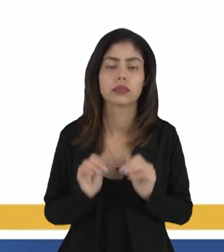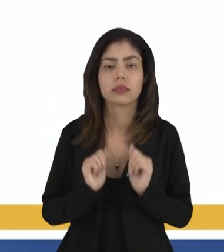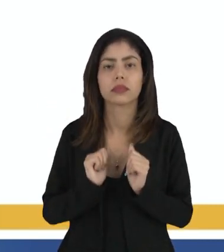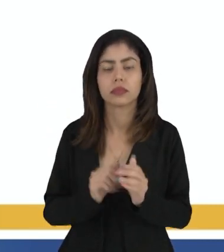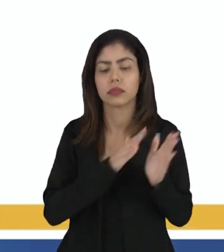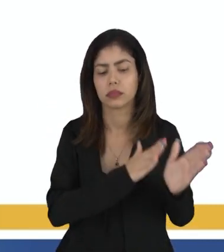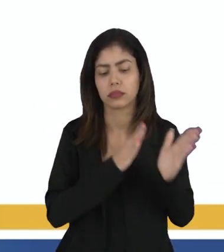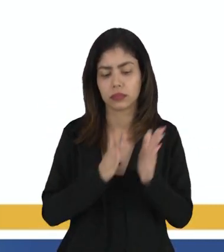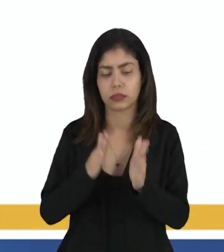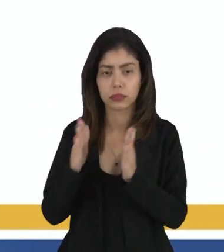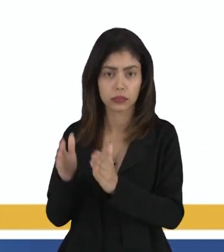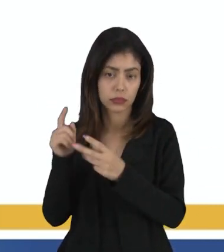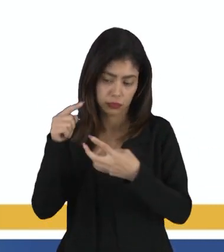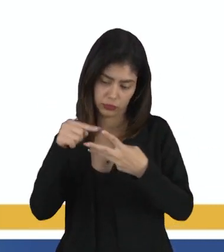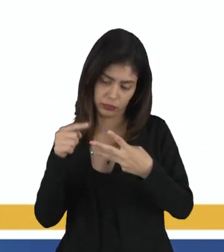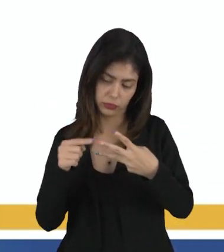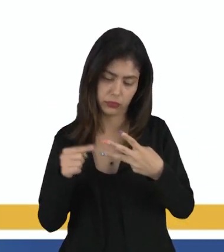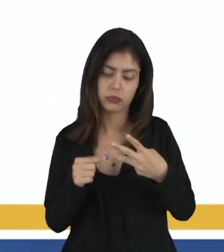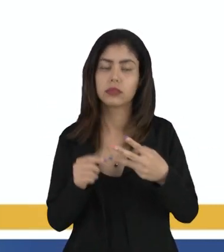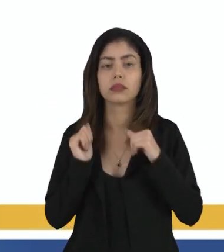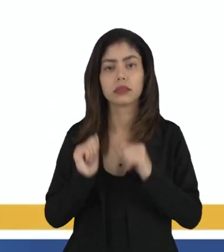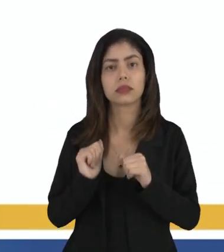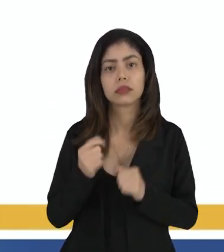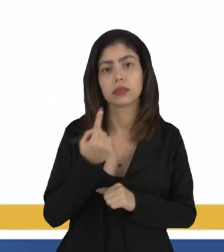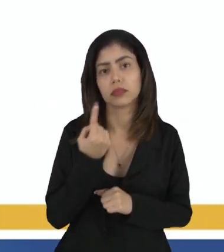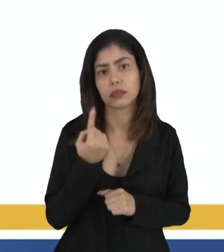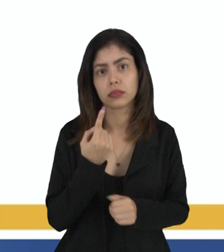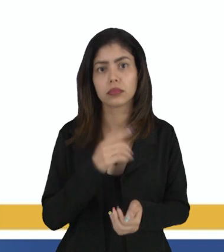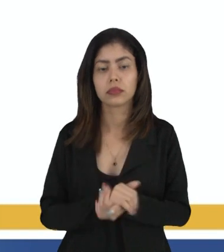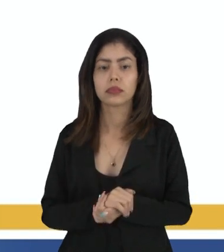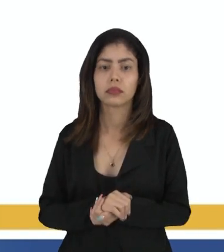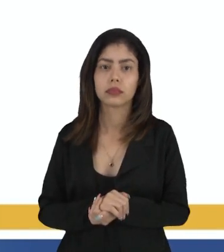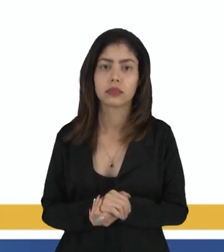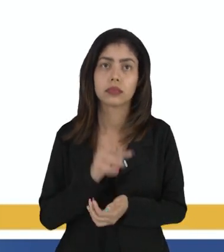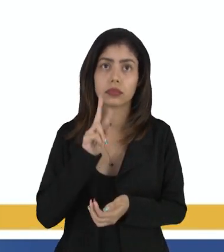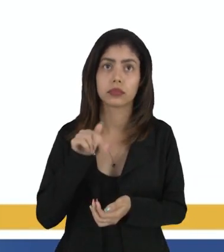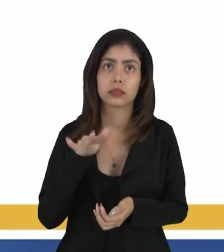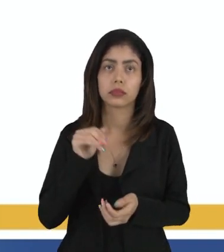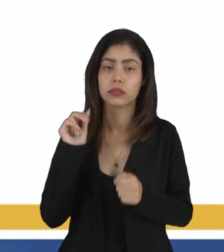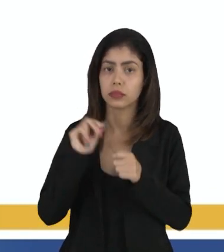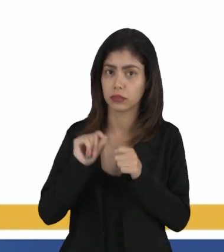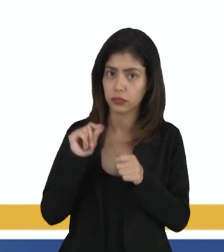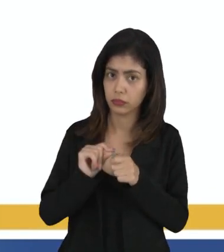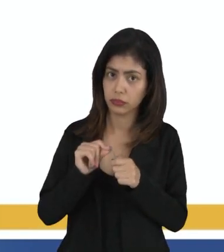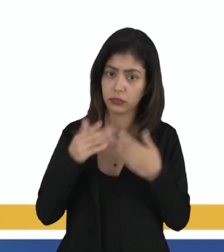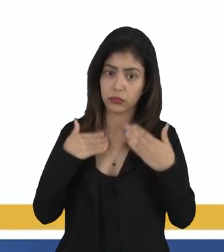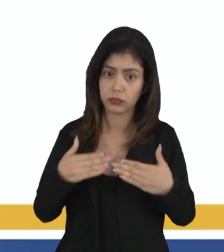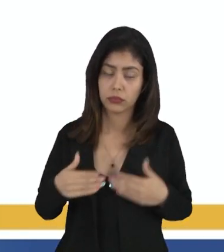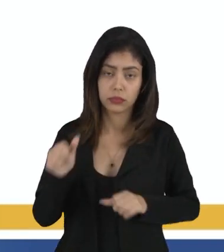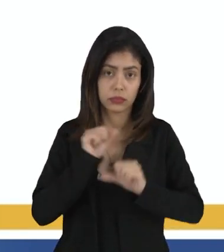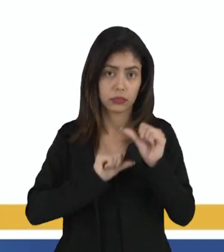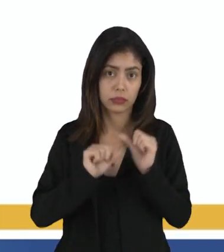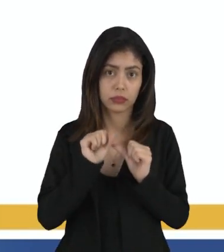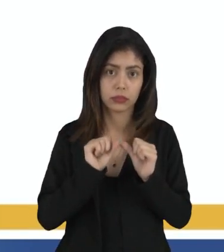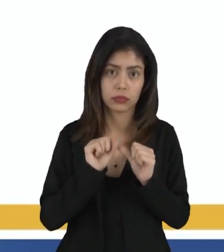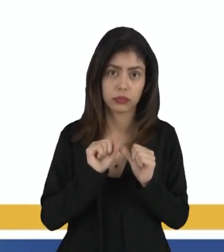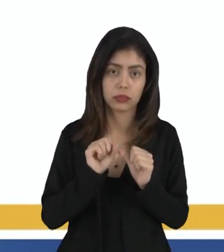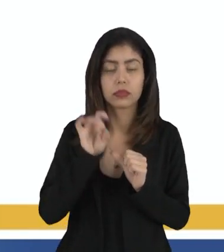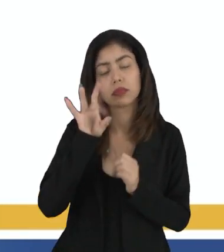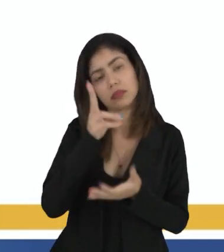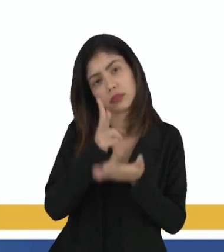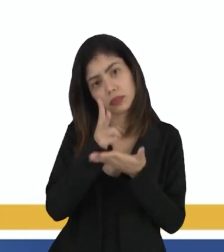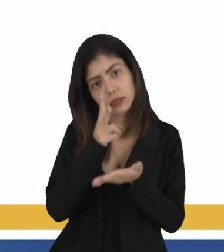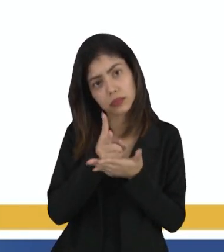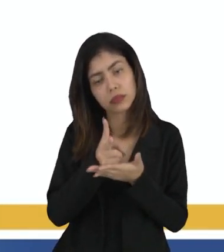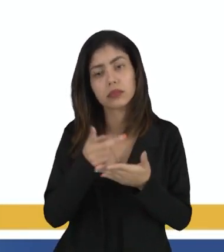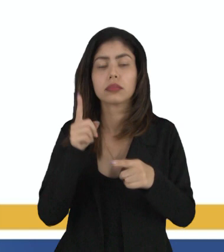pode passar nos 3 estados. E uma das formas, não existe só uma, mas uma das formas de fazer isso, o corpo mudar, apesar de ser o